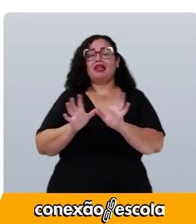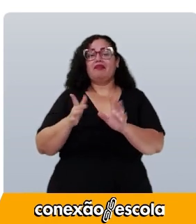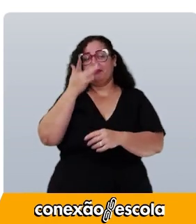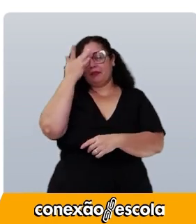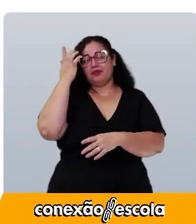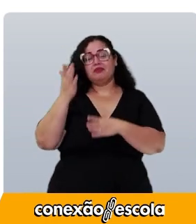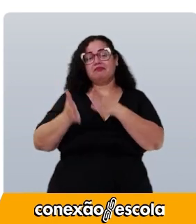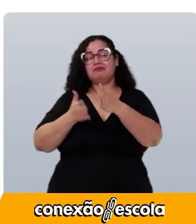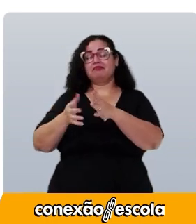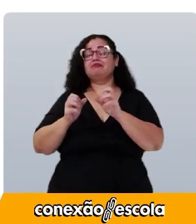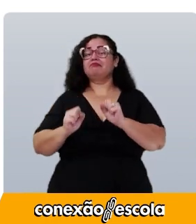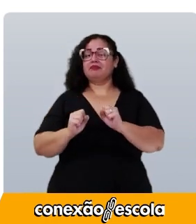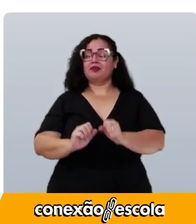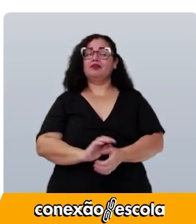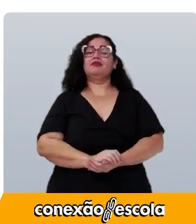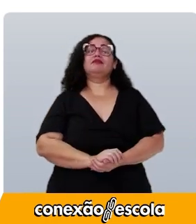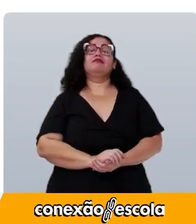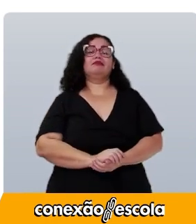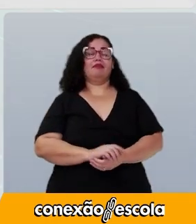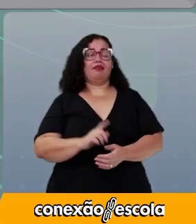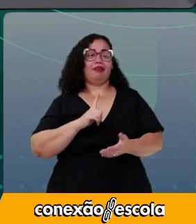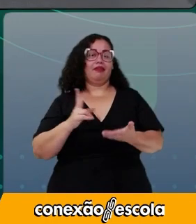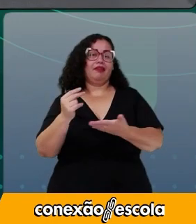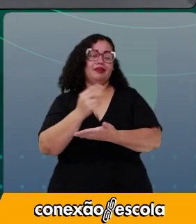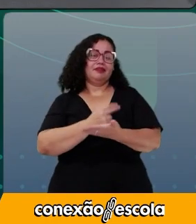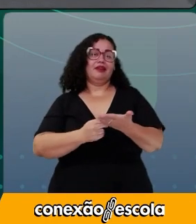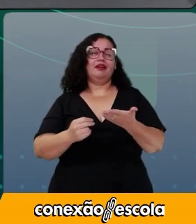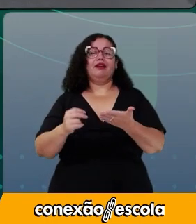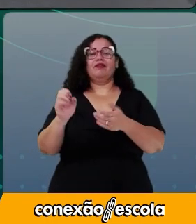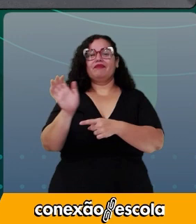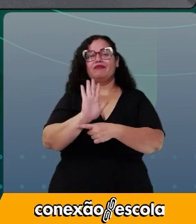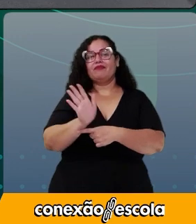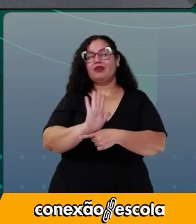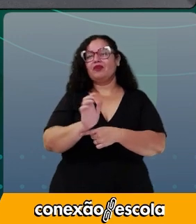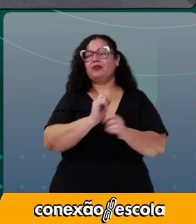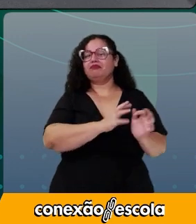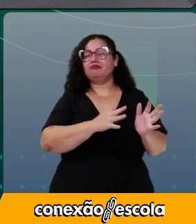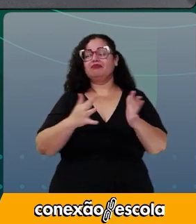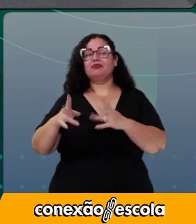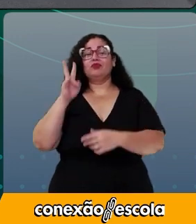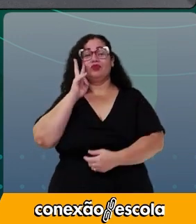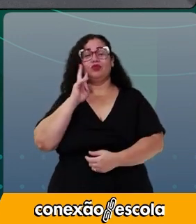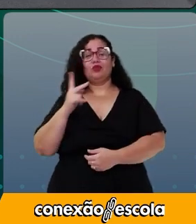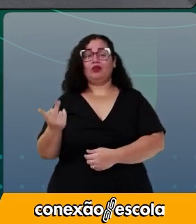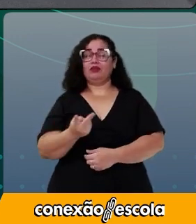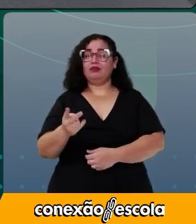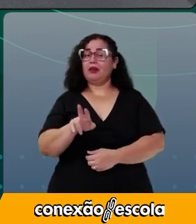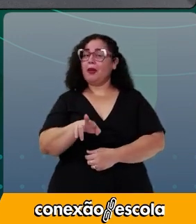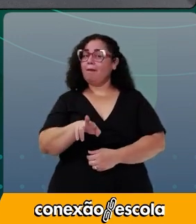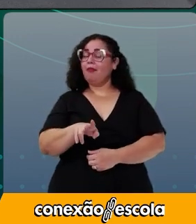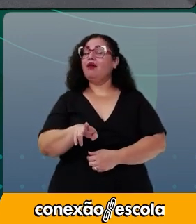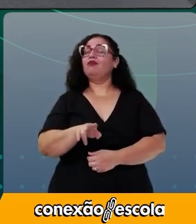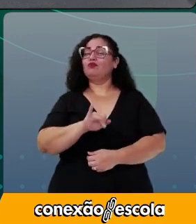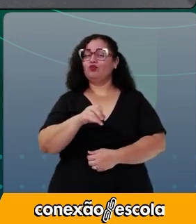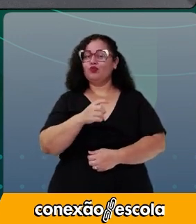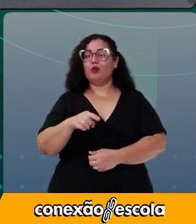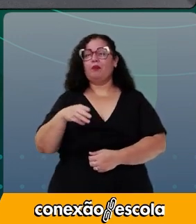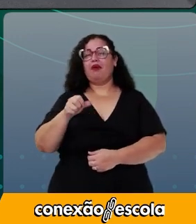inclusive. Também nós temos desenhos, filmes que contam a história desses dois irmãozinhos,